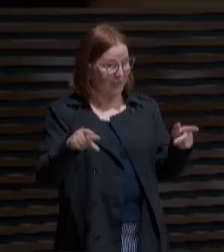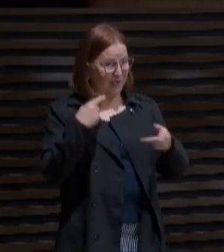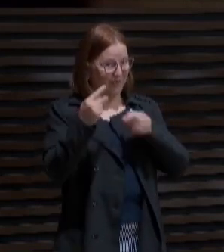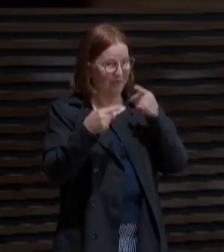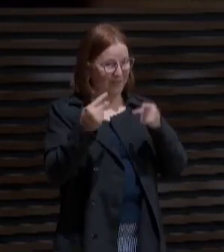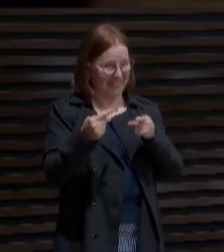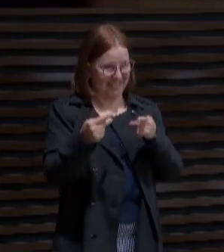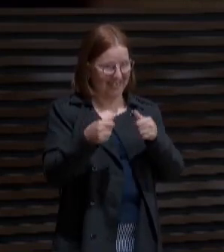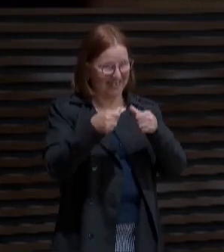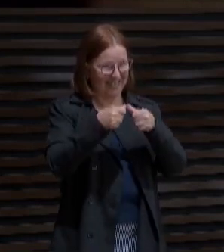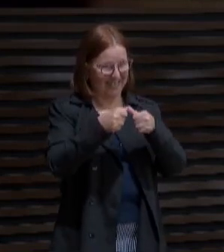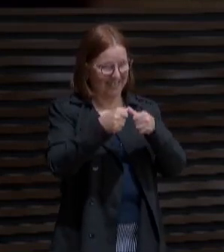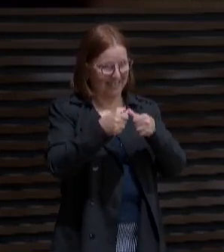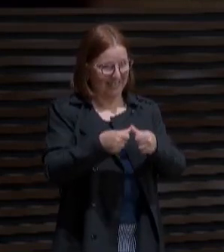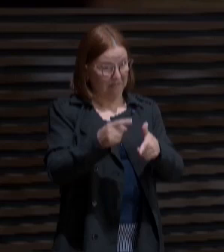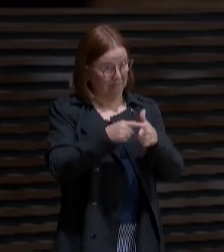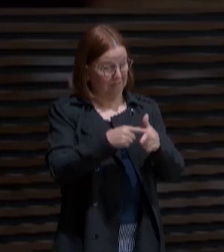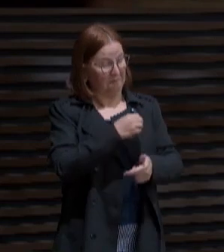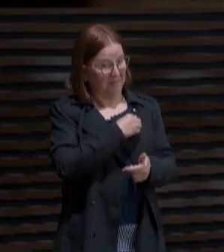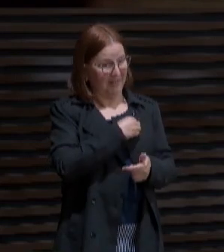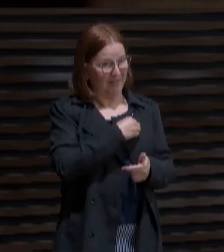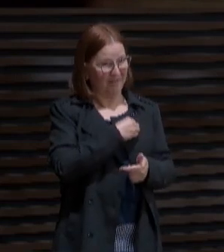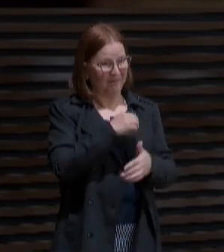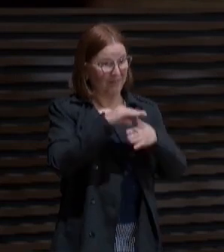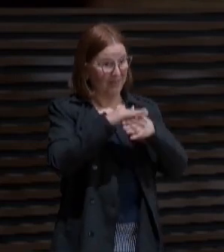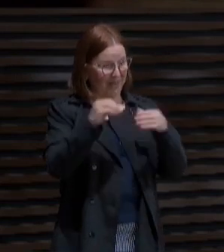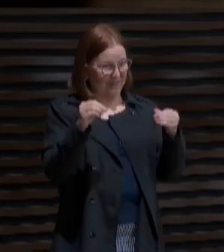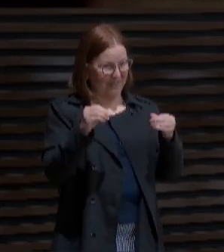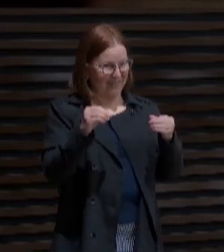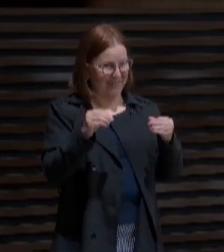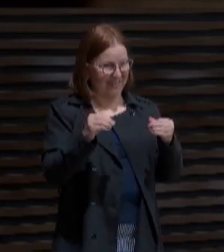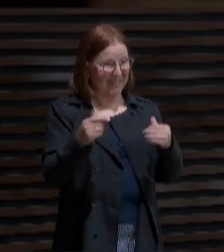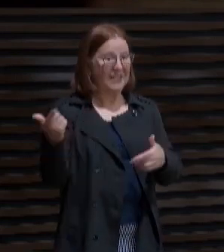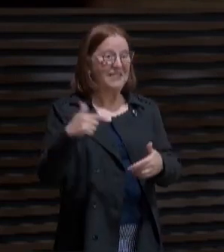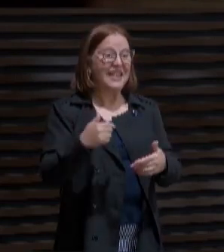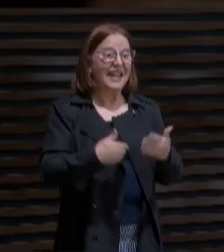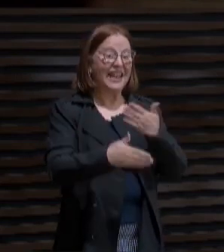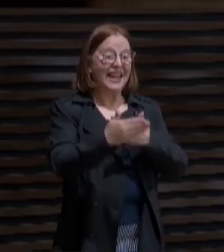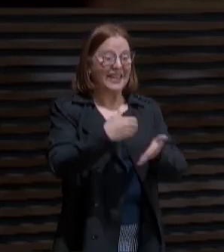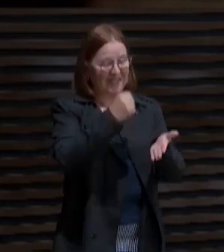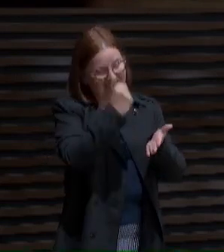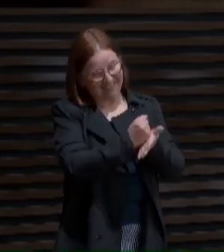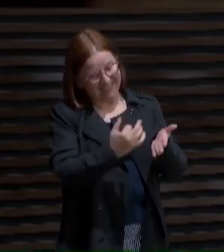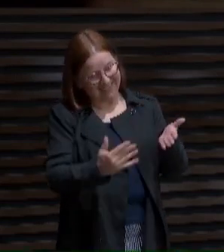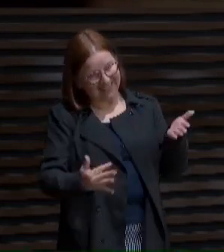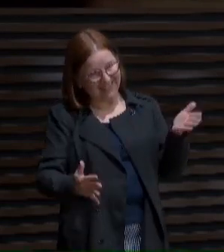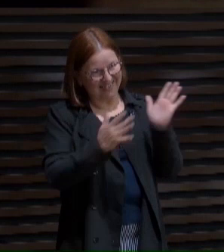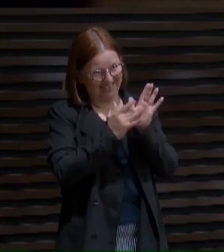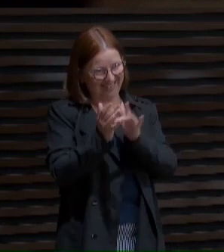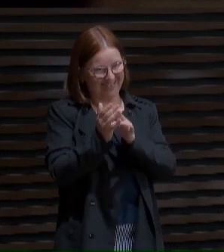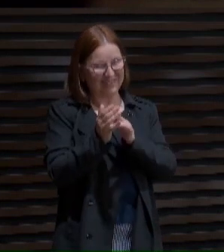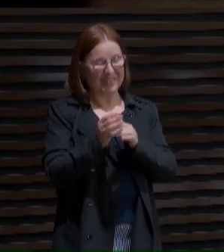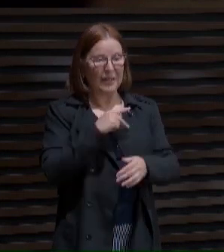dessa praga do pecado. A cura vem por meio do derramamento do seu sangue. E Paulo aqui,